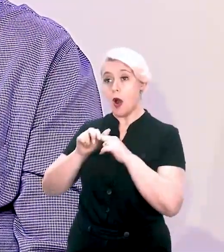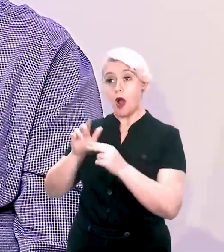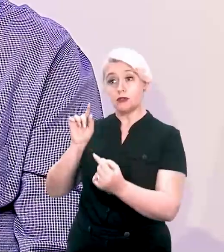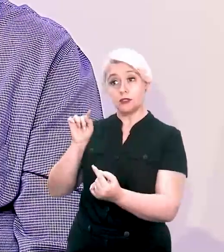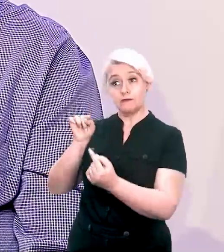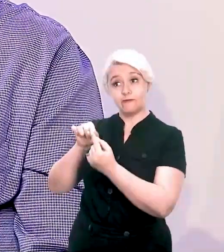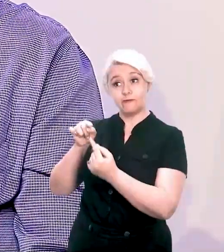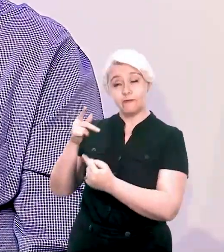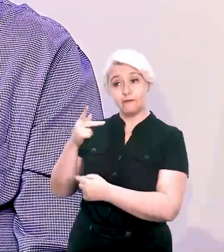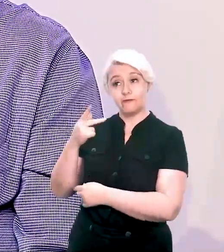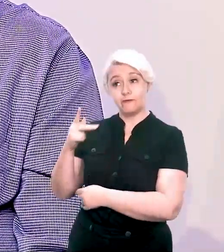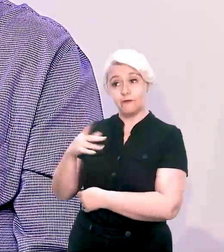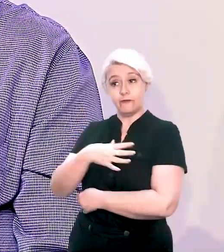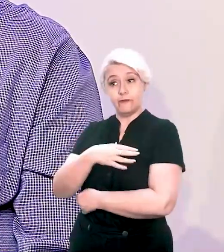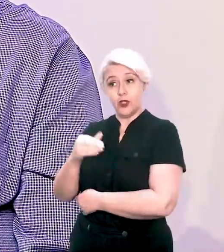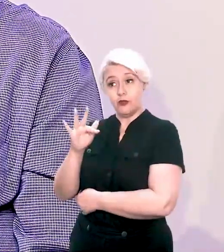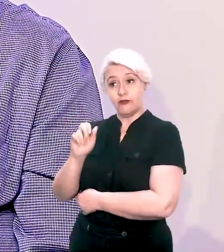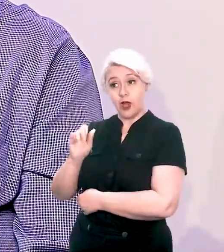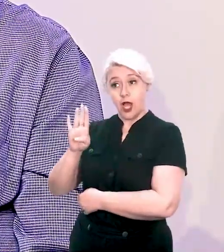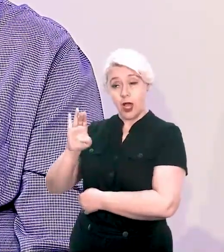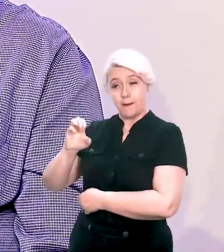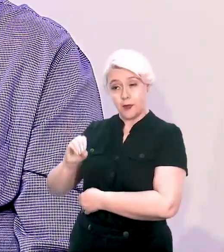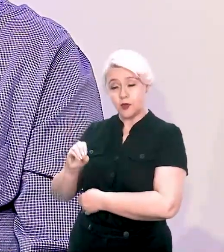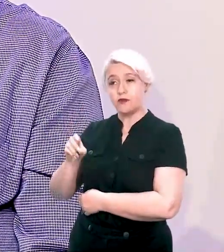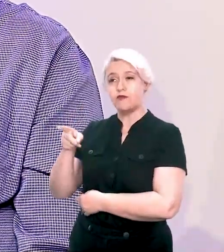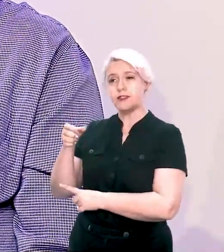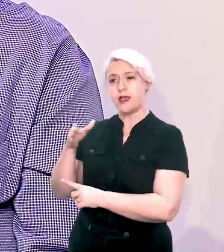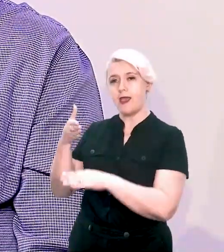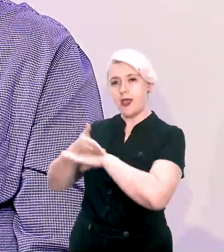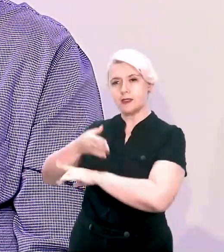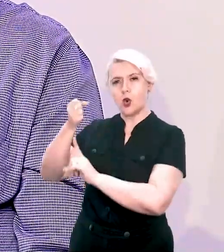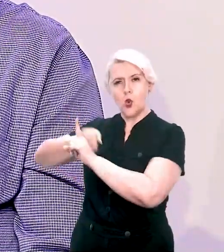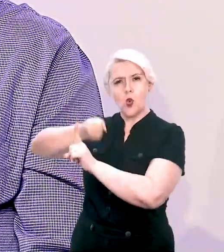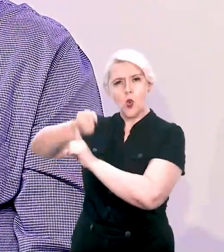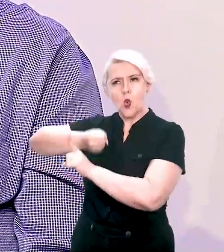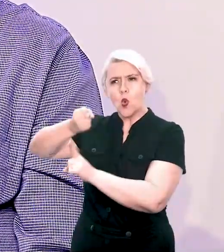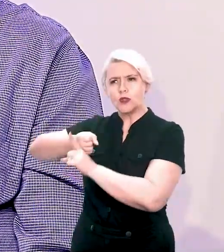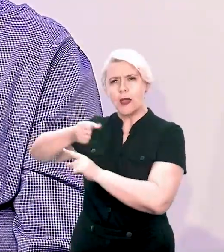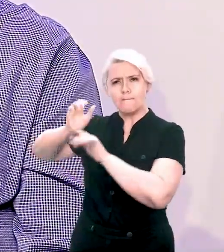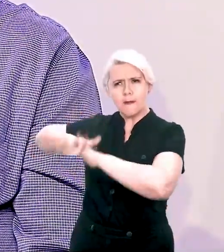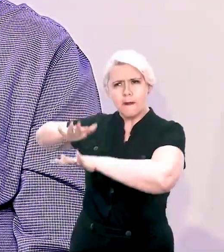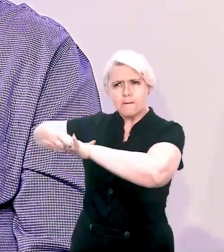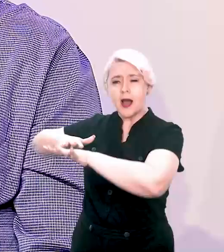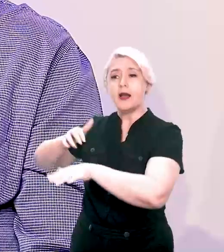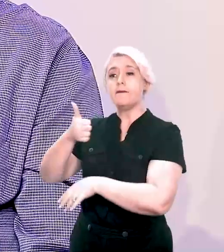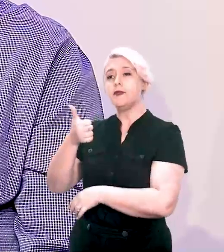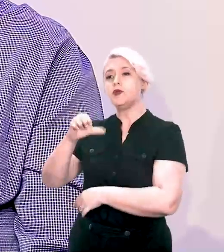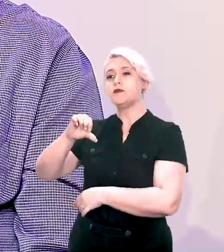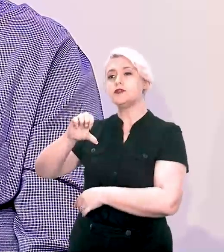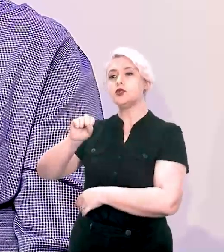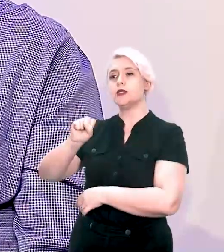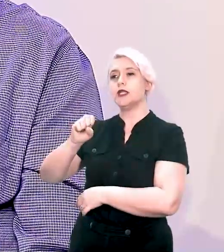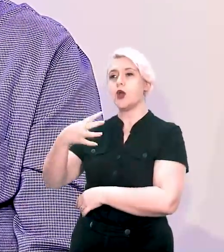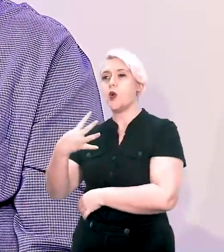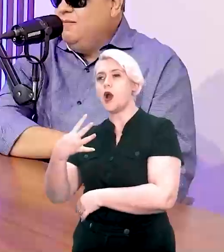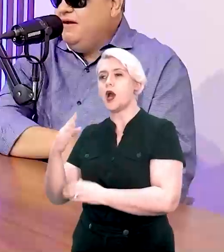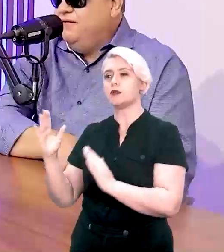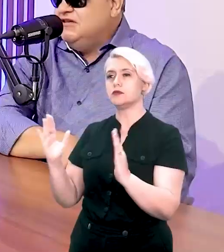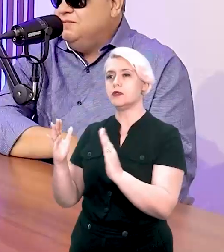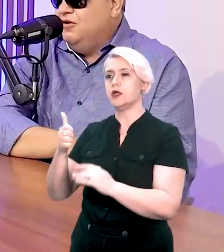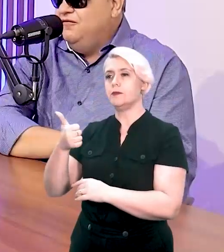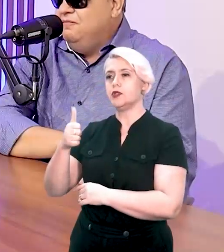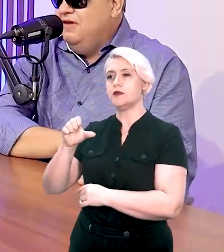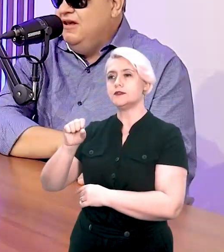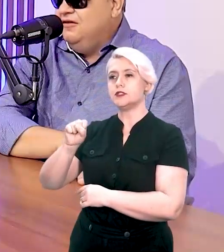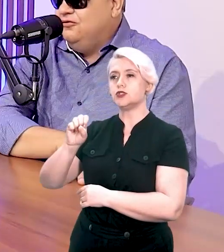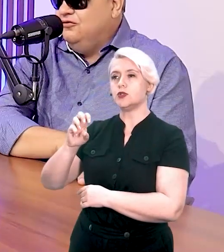entra nessa luta, nessa militância, e já em 84, 85, já começa a PABB. Como é que